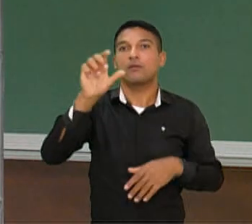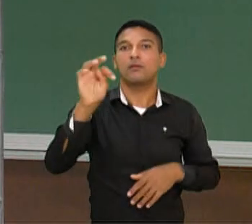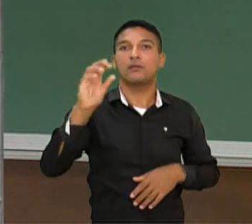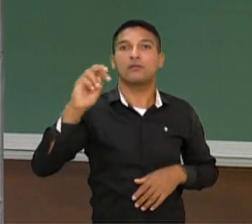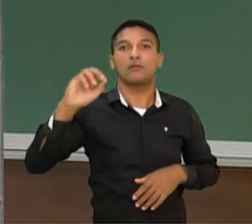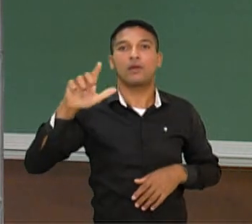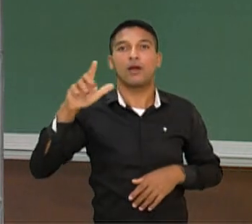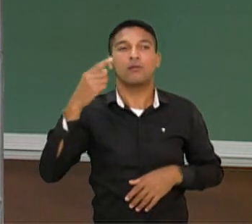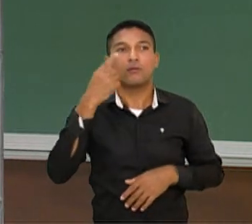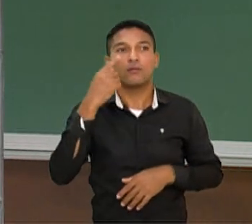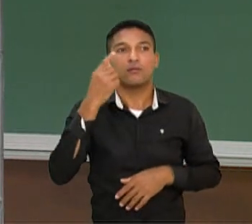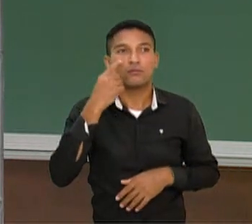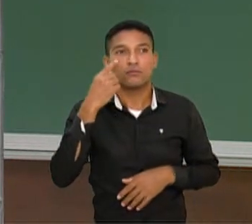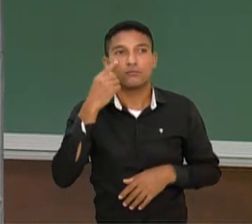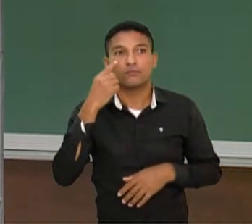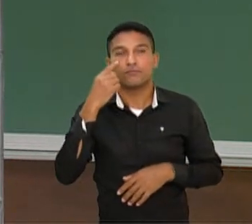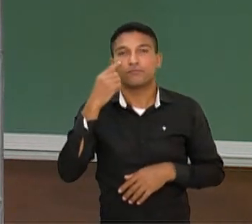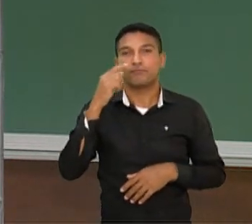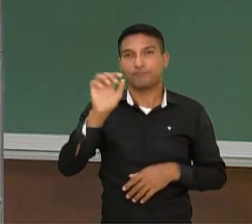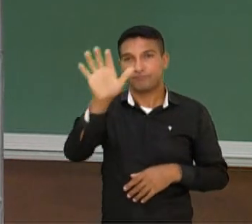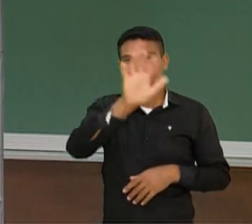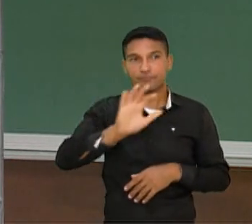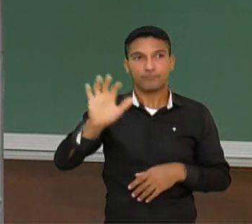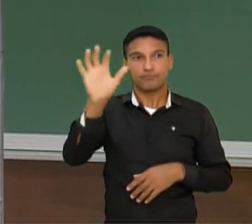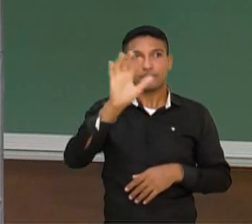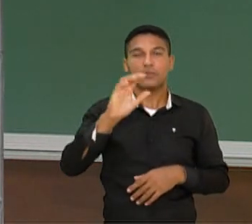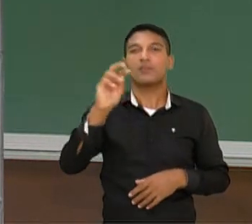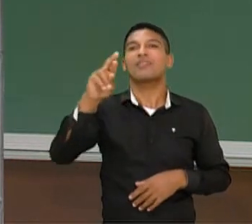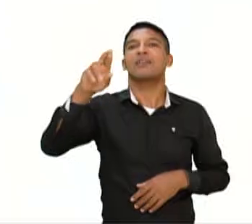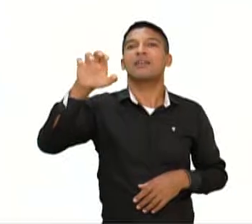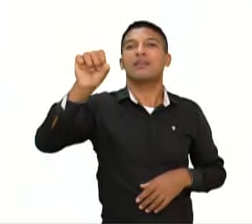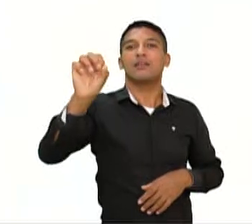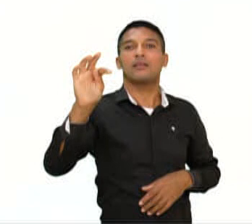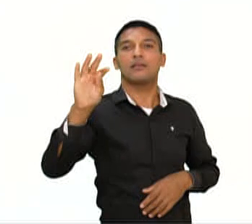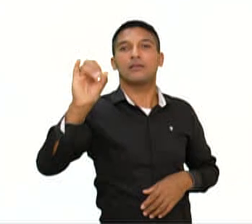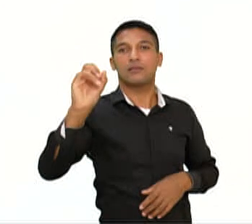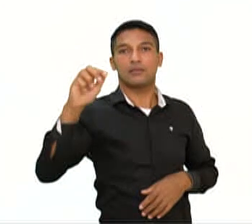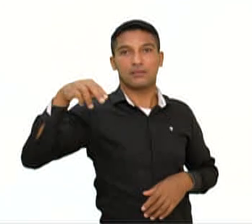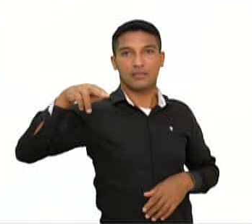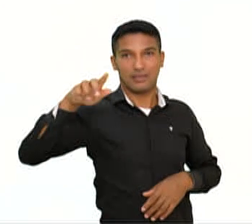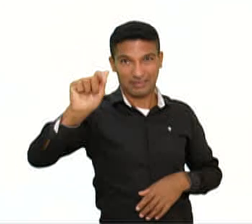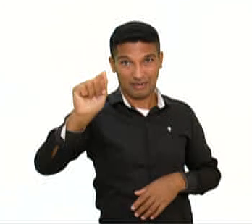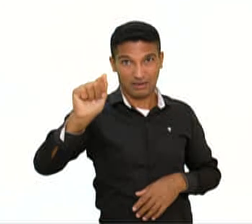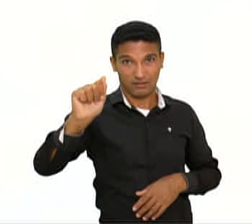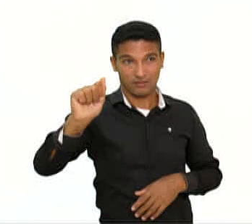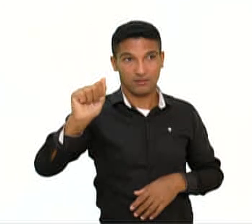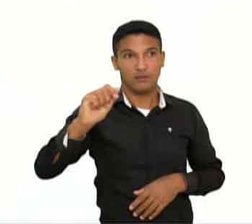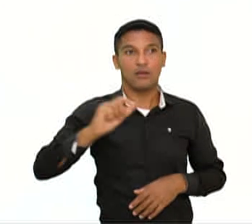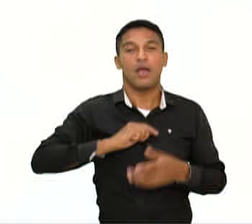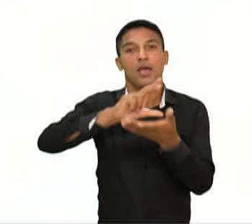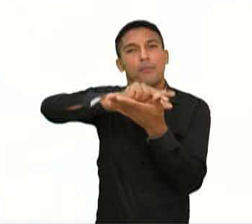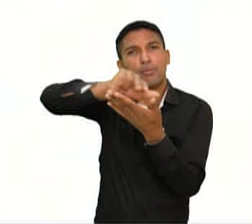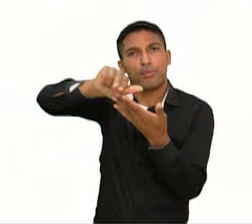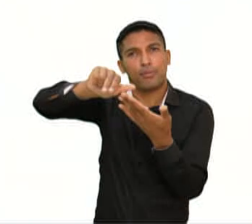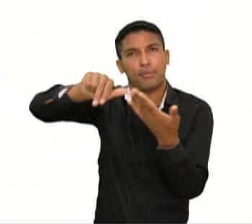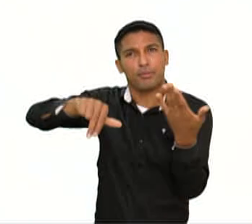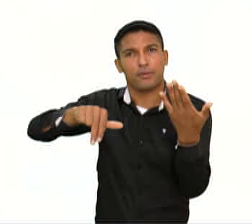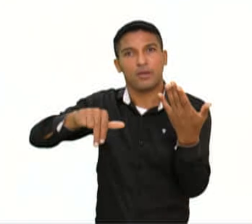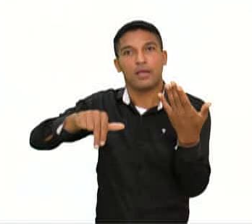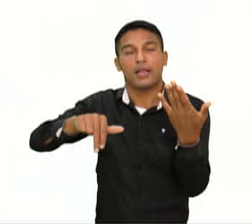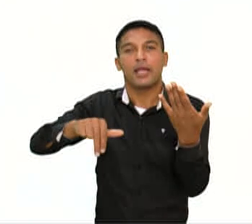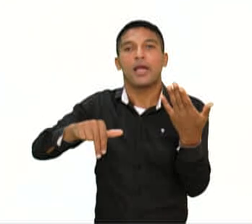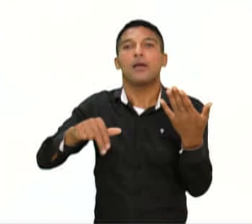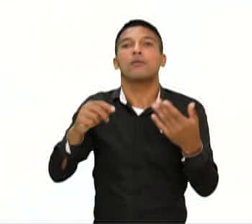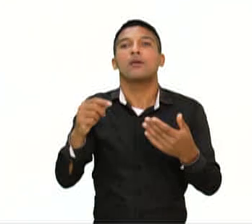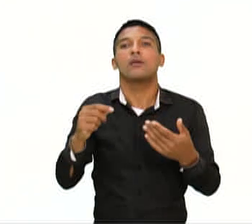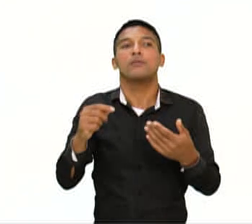preservação ambiental e conservação também, a Restinga, onde nós temos uma diversificação um pouquinho mais rasa